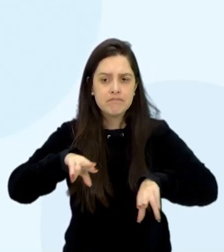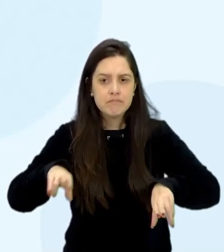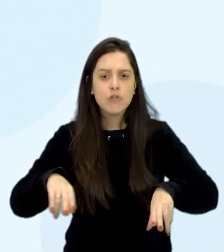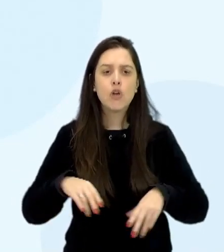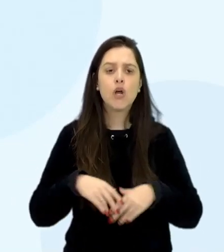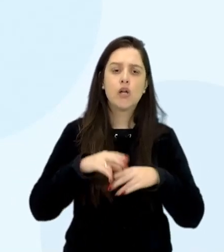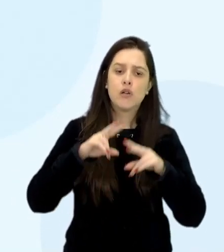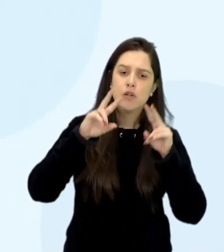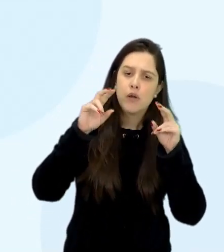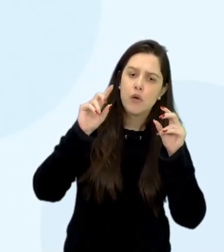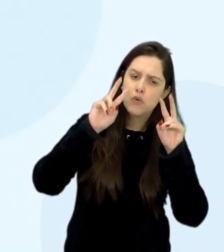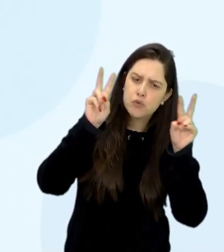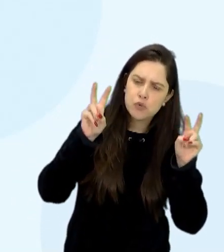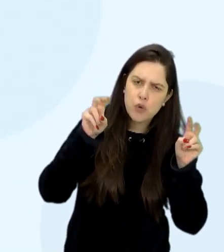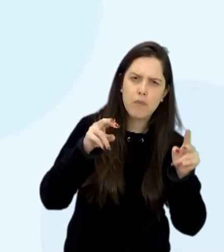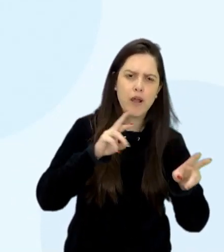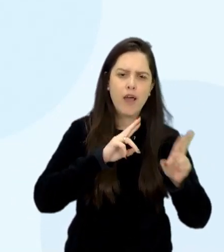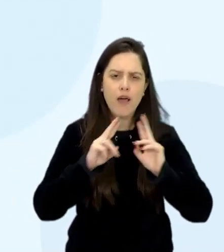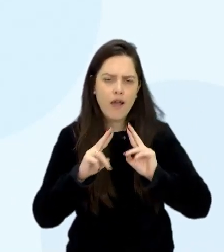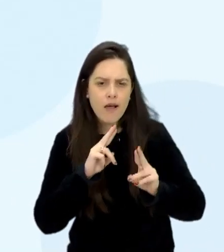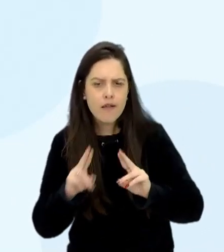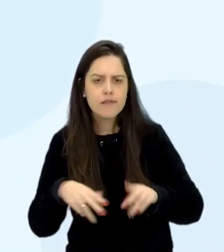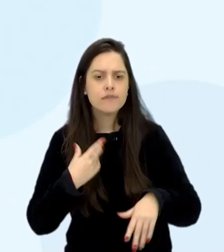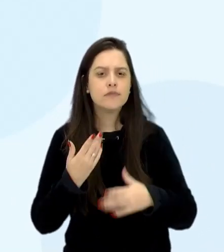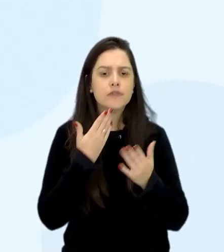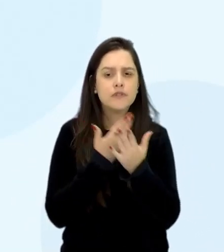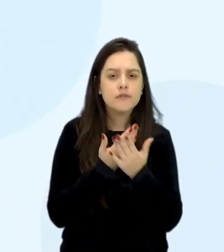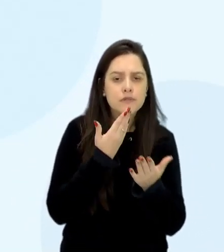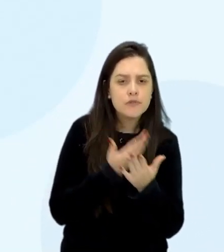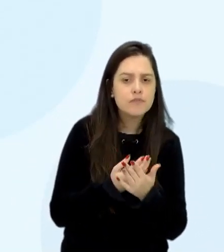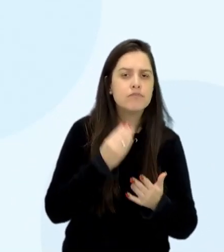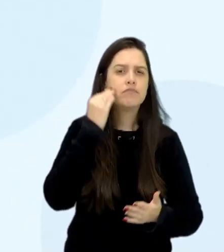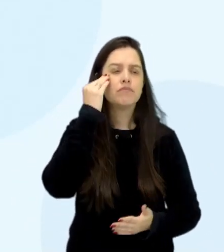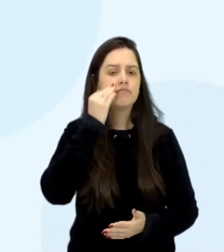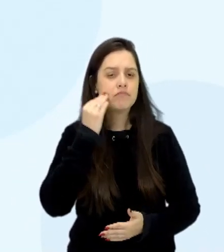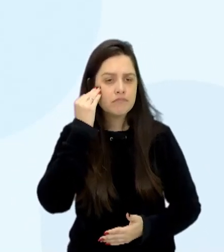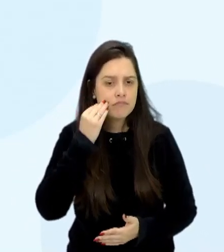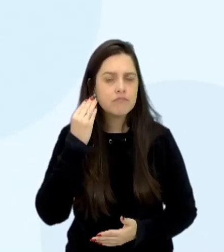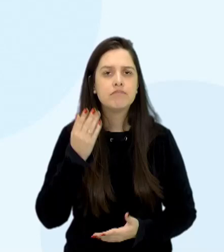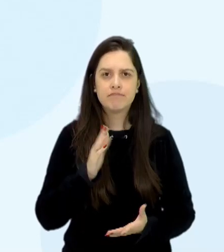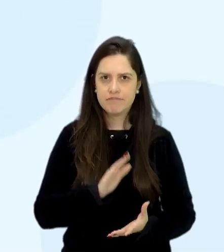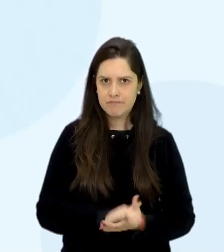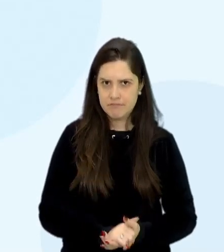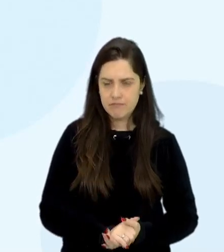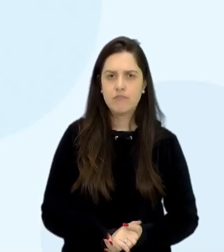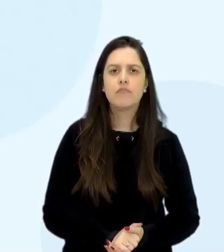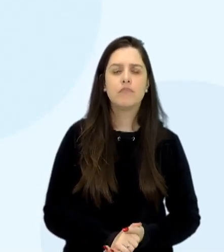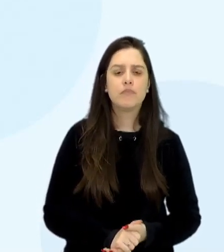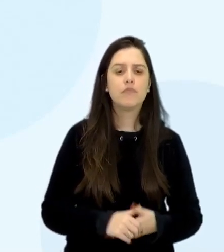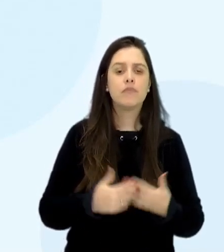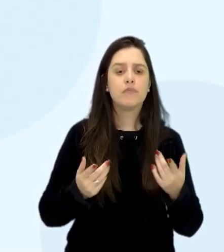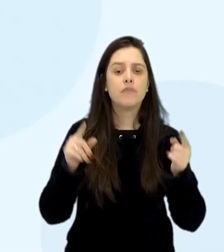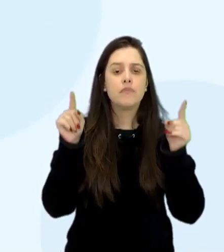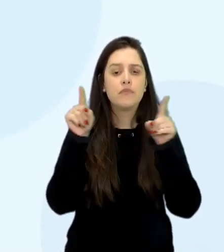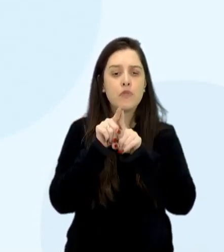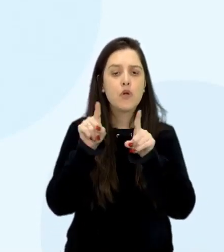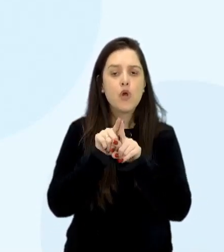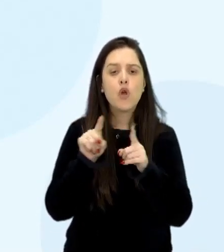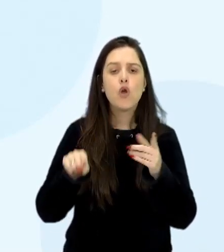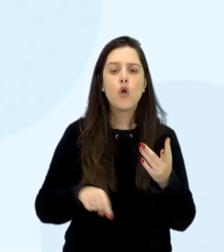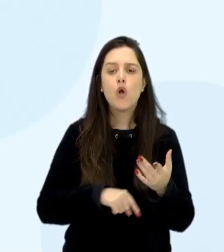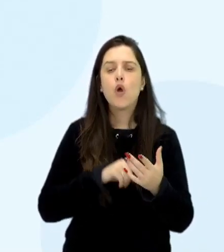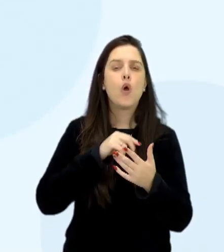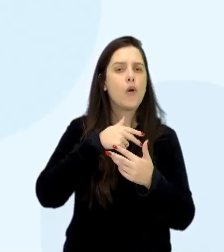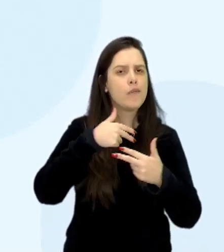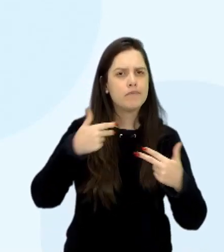geralmente relacionados a estudos, a experimentos, tudo da área da ciência. Então, muitos assuntos relacionados à